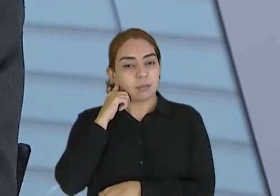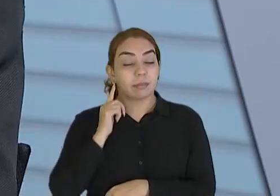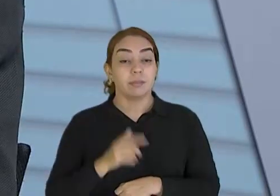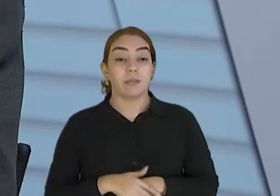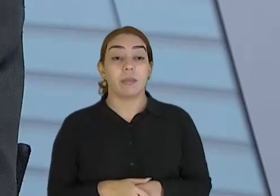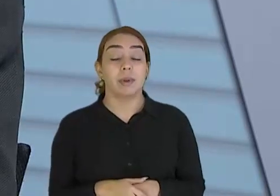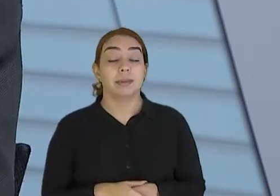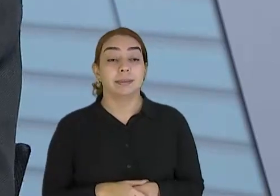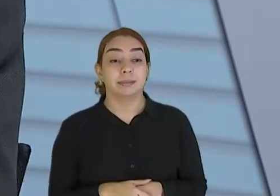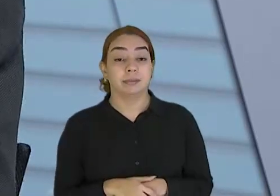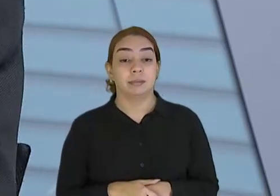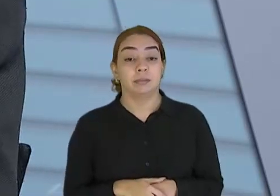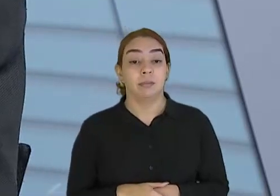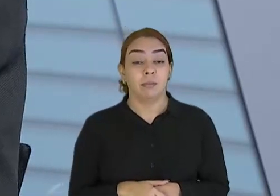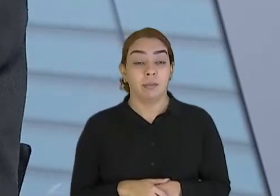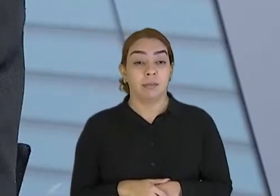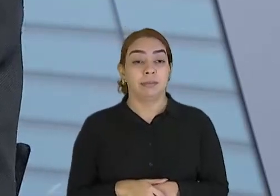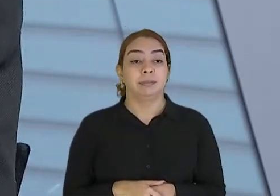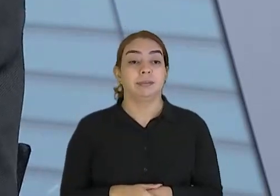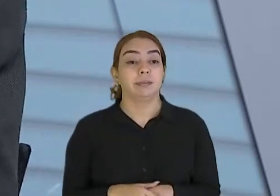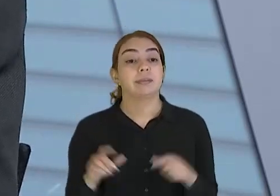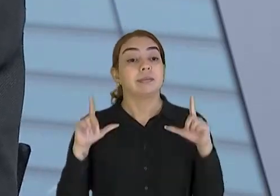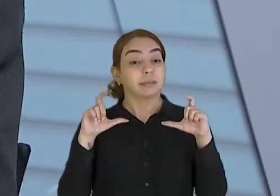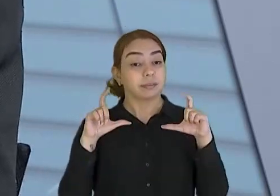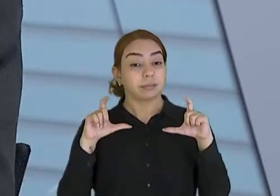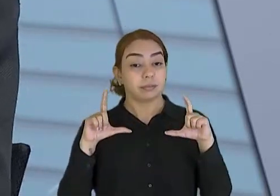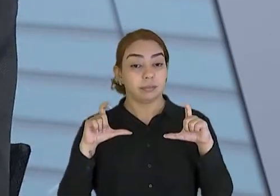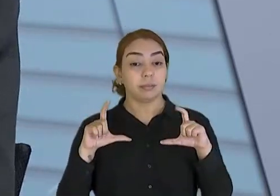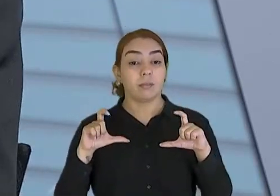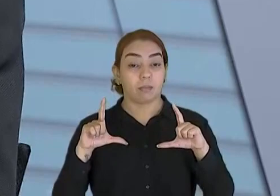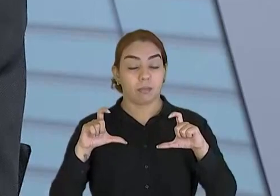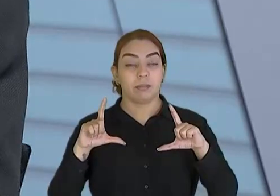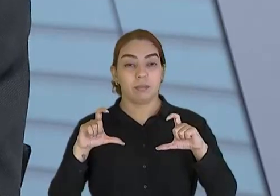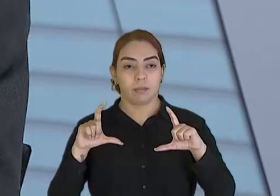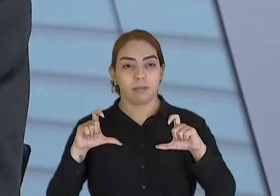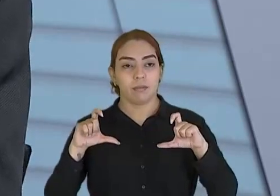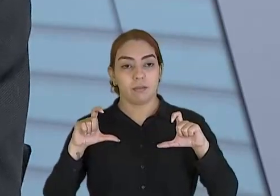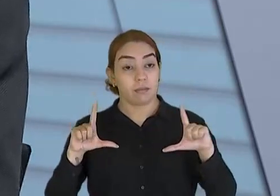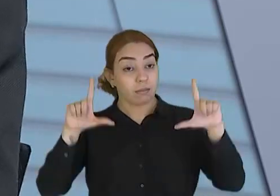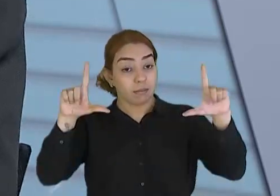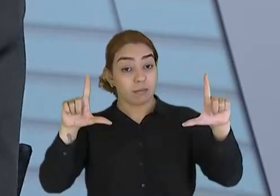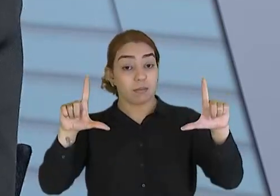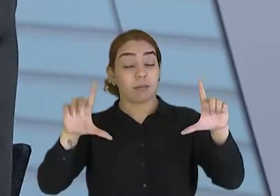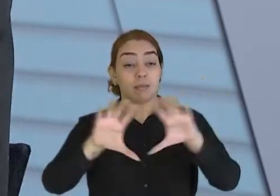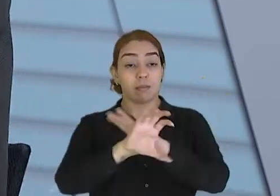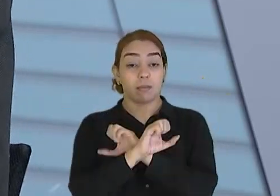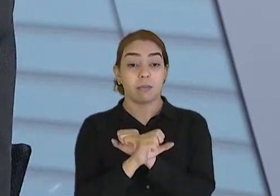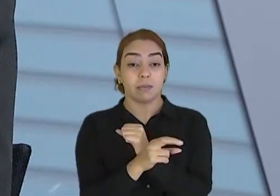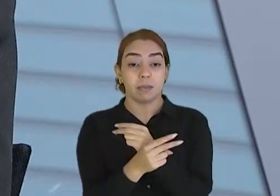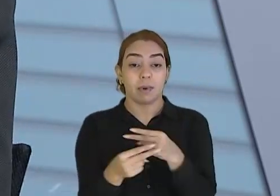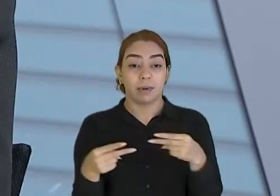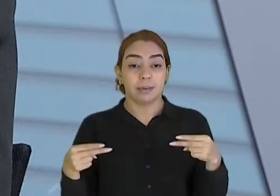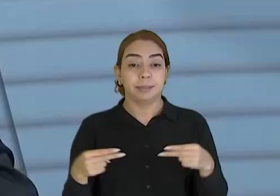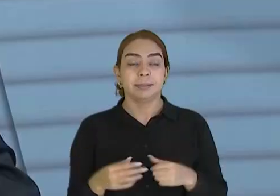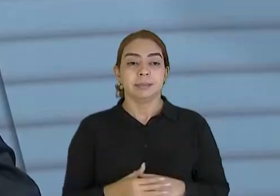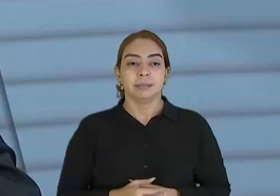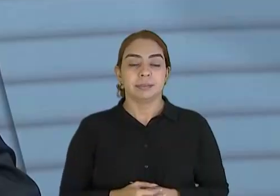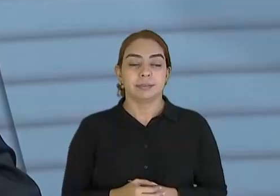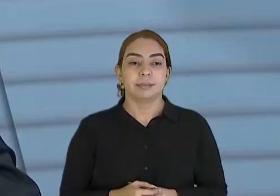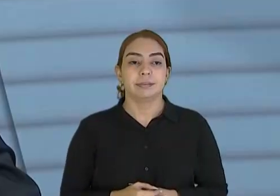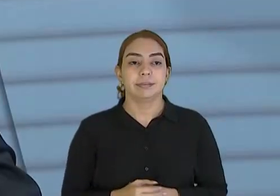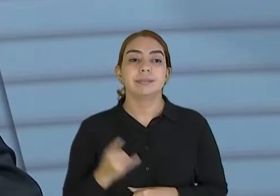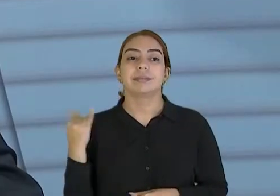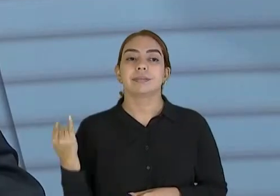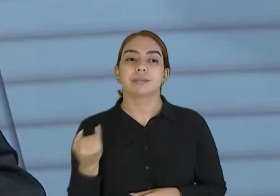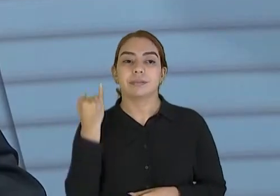ambientar, fotos desses animais que vivem lá no campus da Unifor. E o mais importante é justamente isso, ou